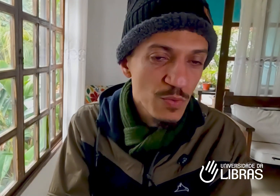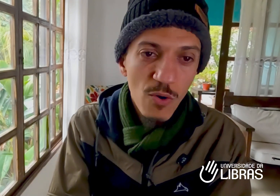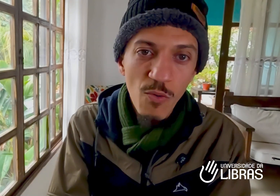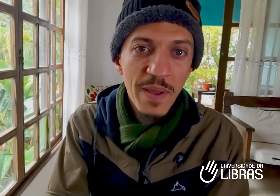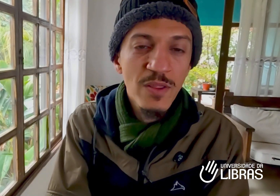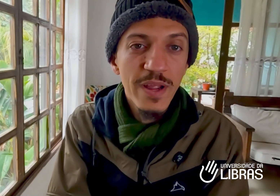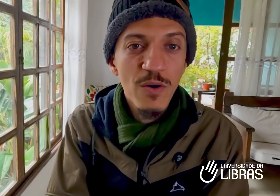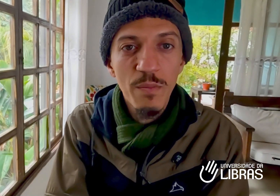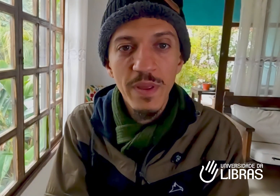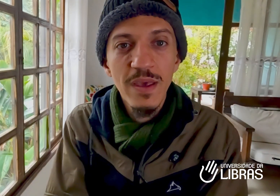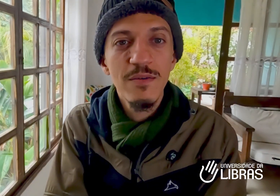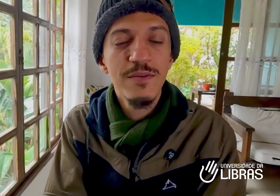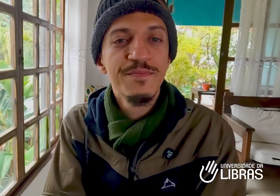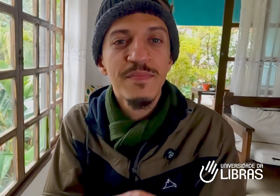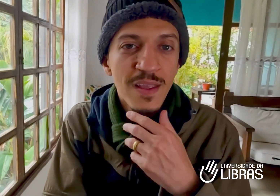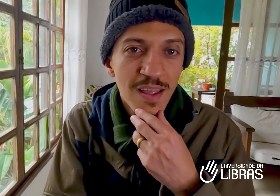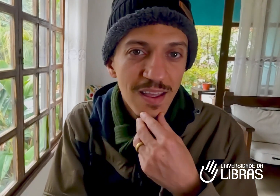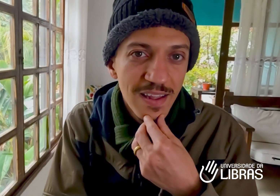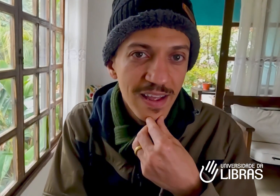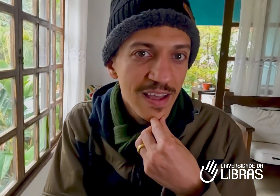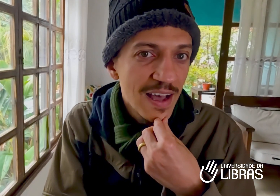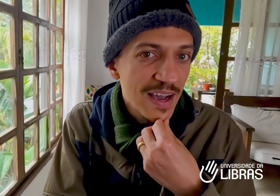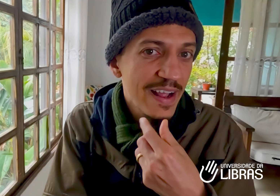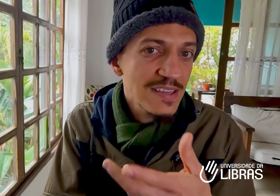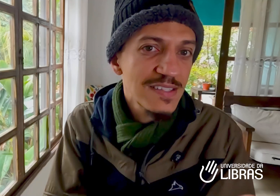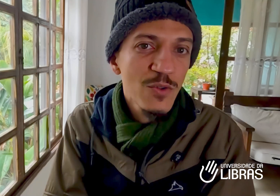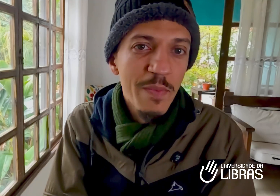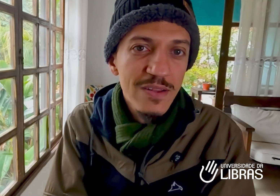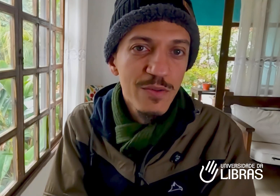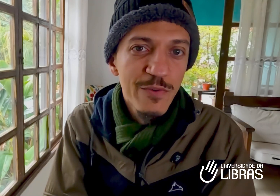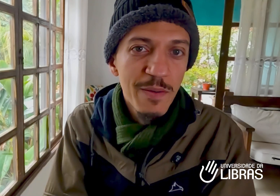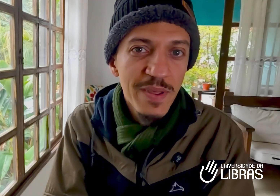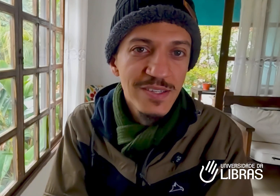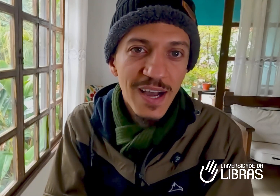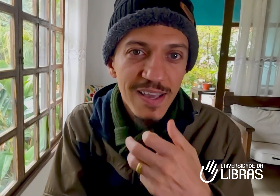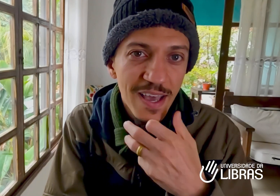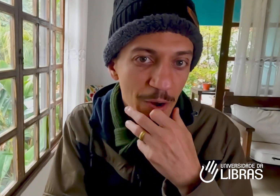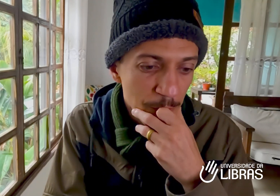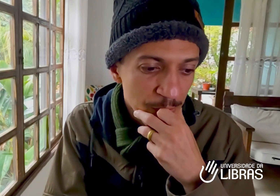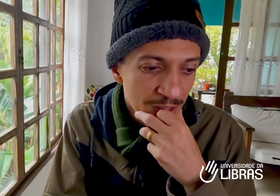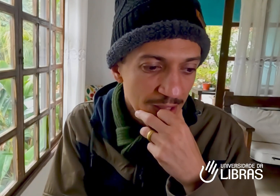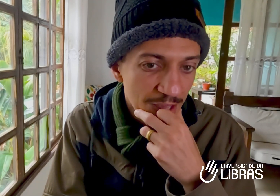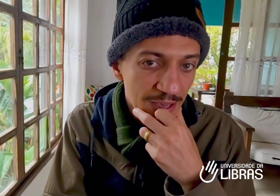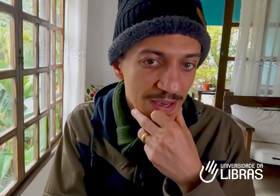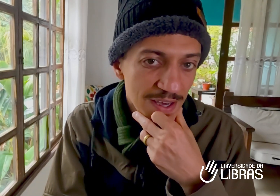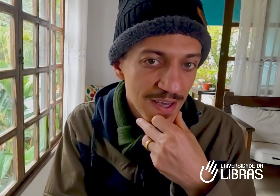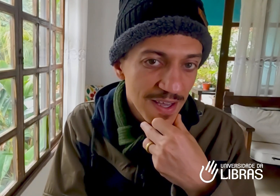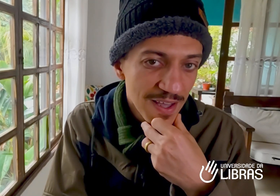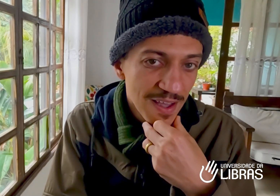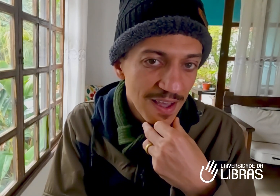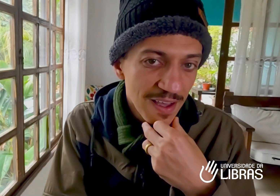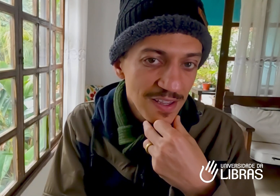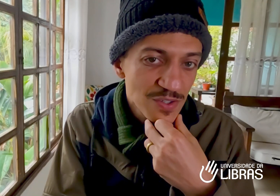ou de alguma mentoria comigo, né? A criação do método foi minha e de Raquel,